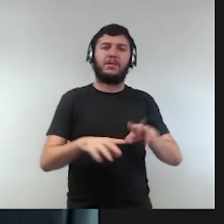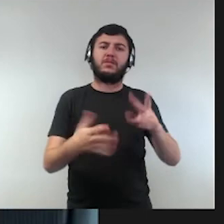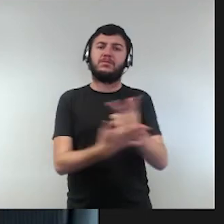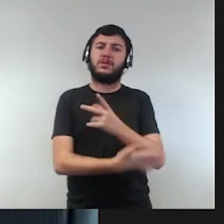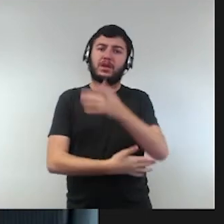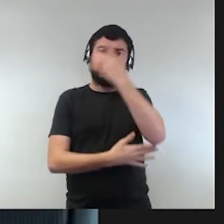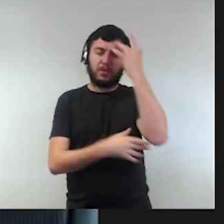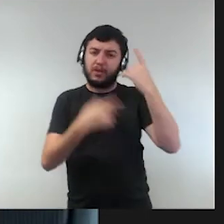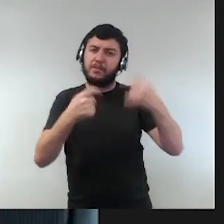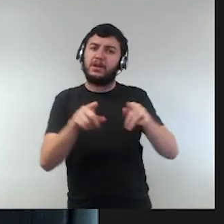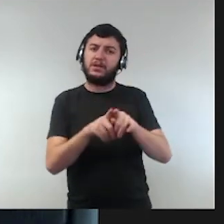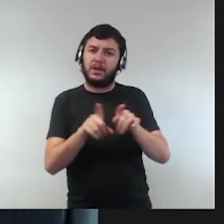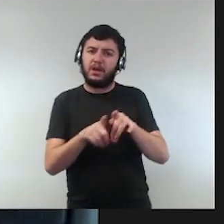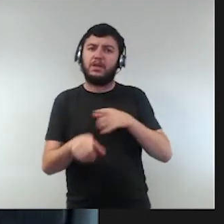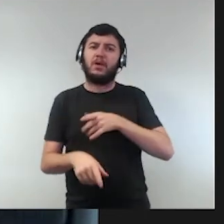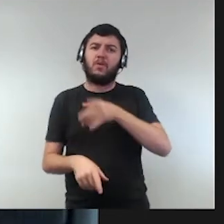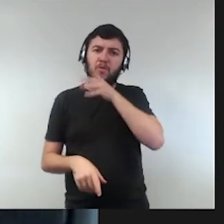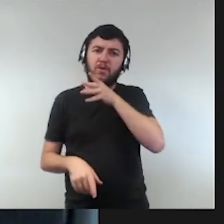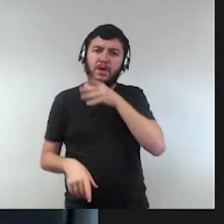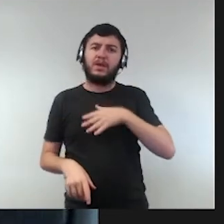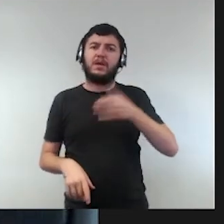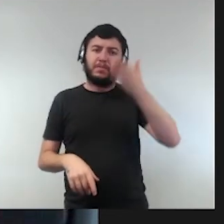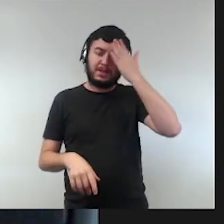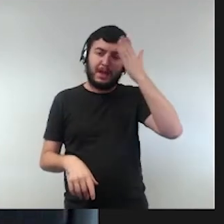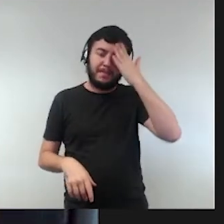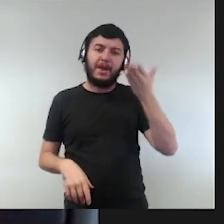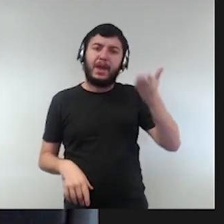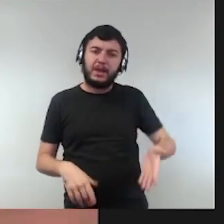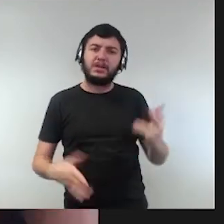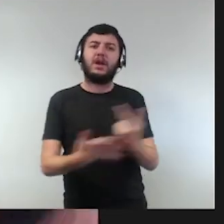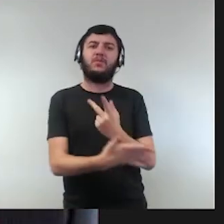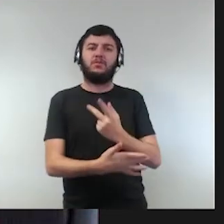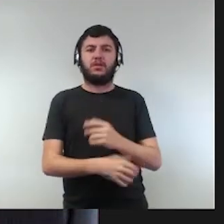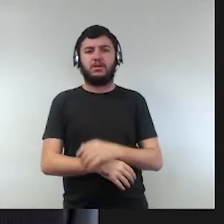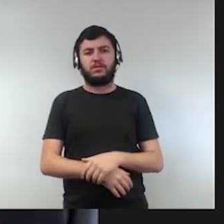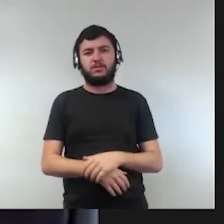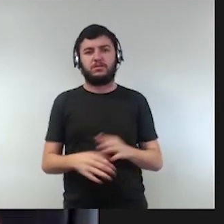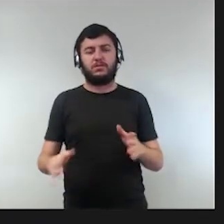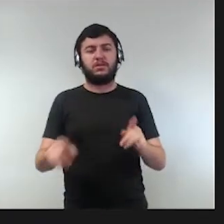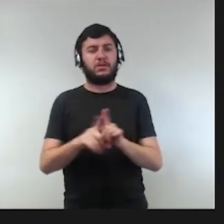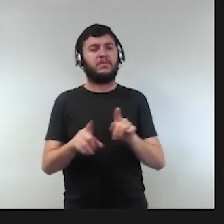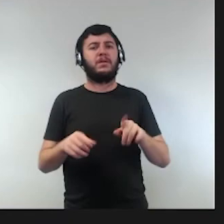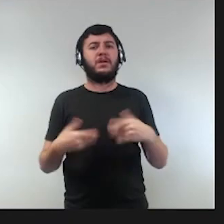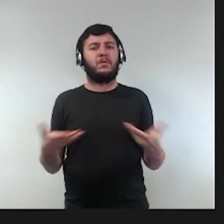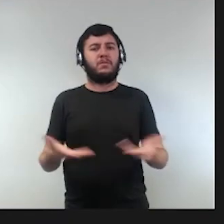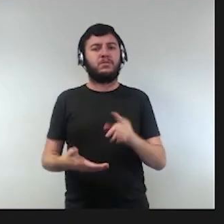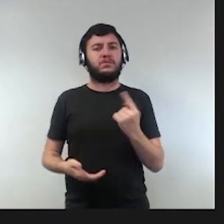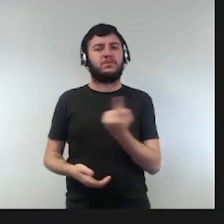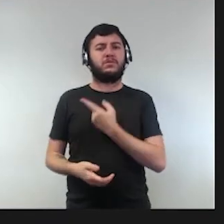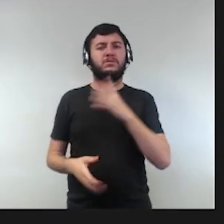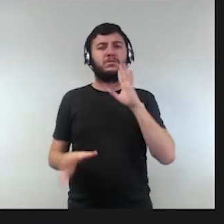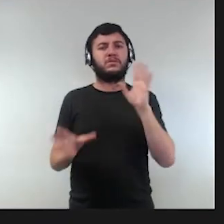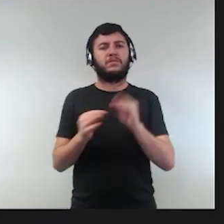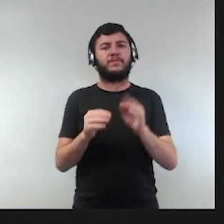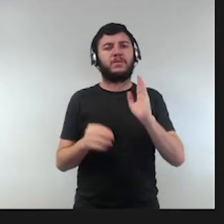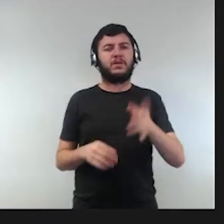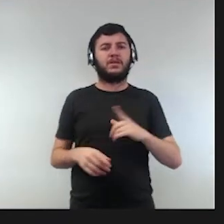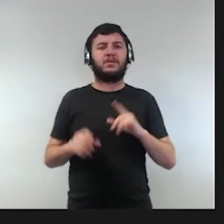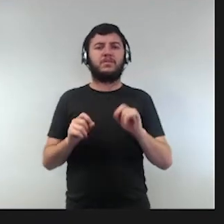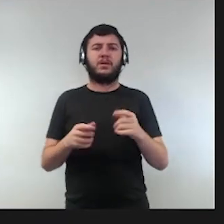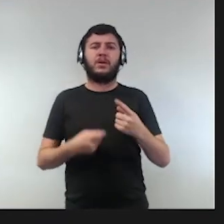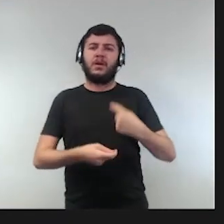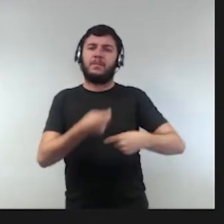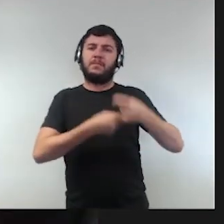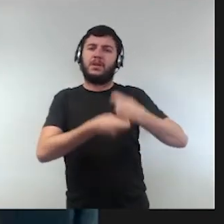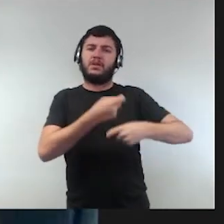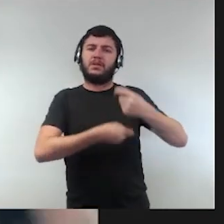isso, porque antigamente, né, e hoje ainda, existem diversos empreendimentos